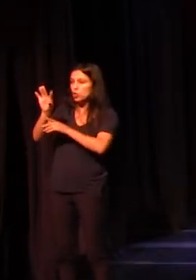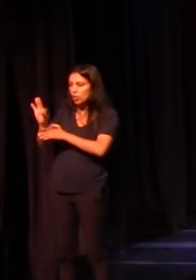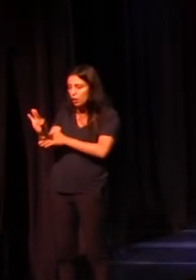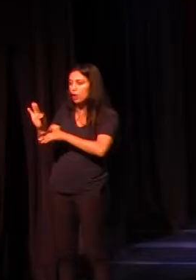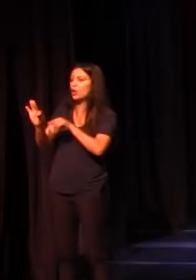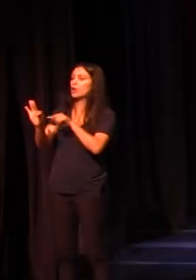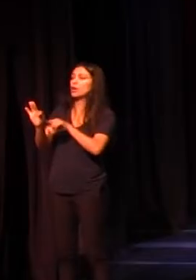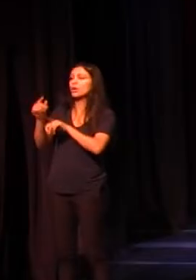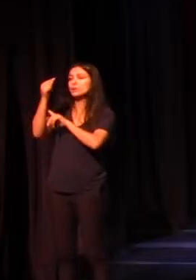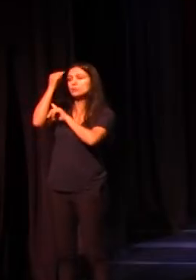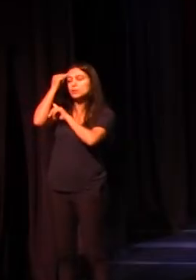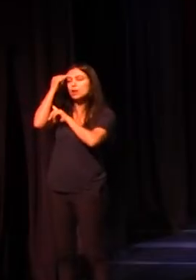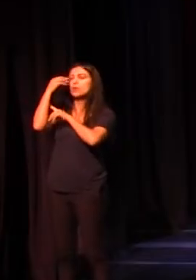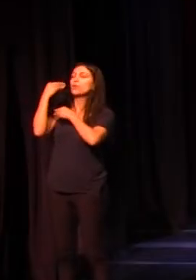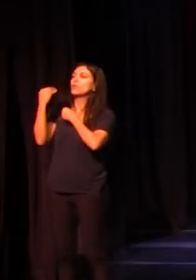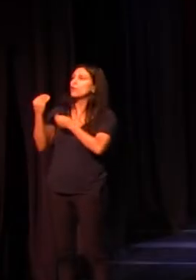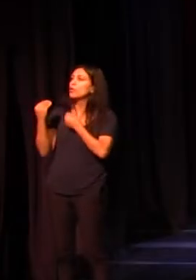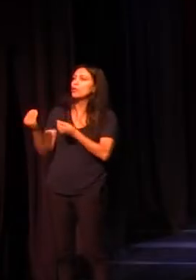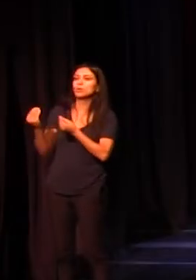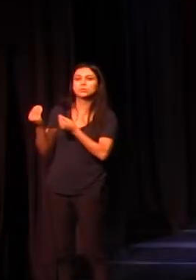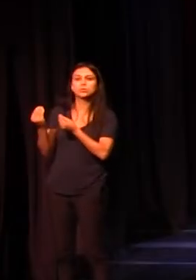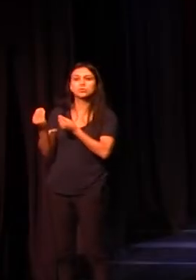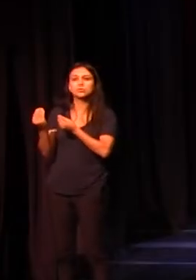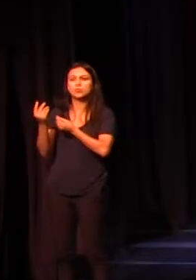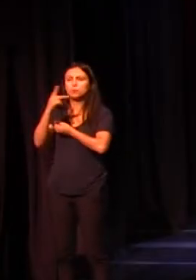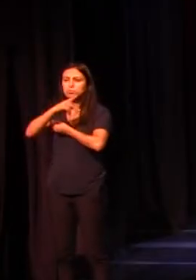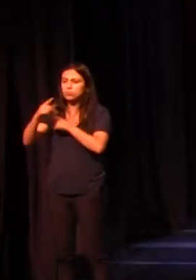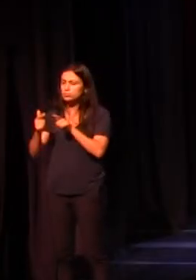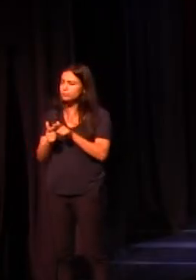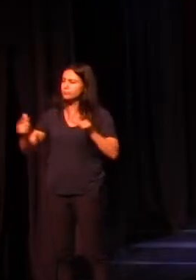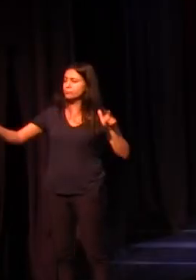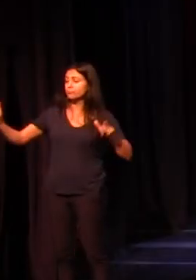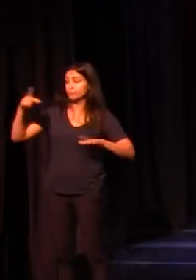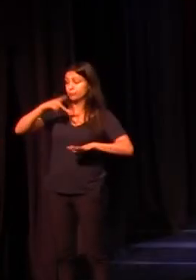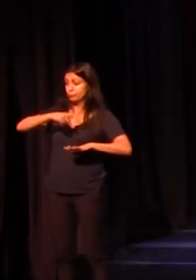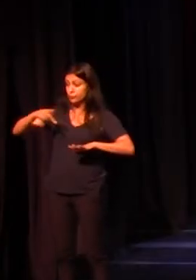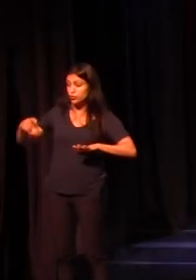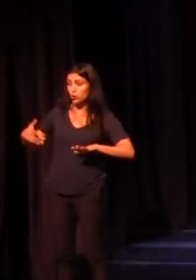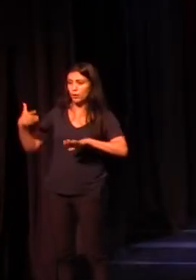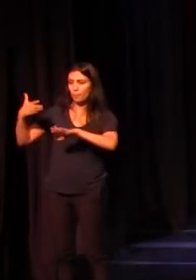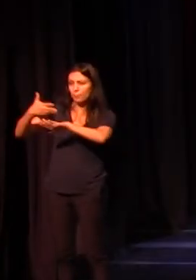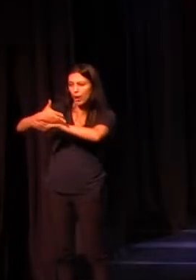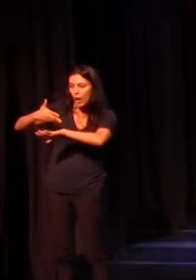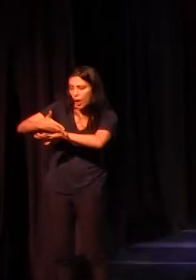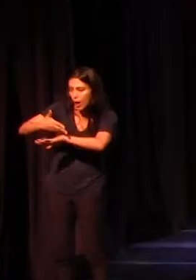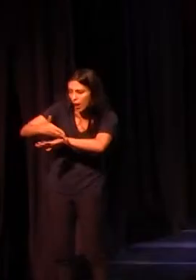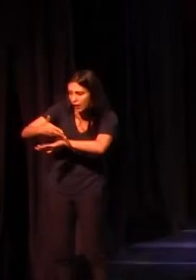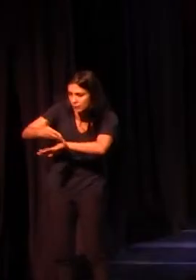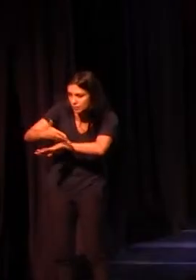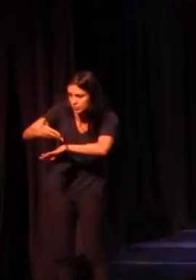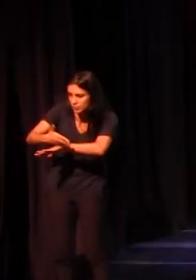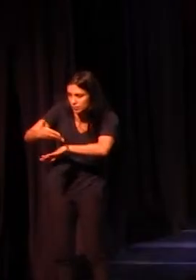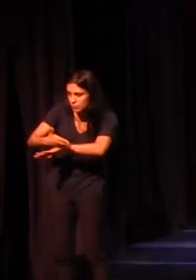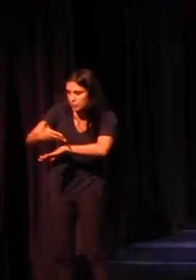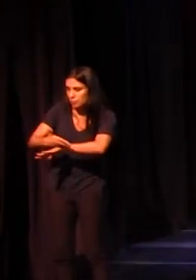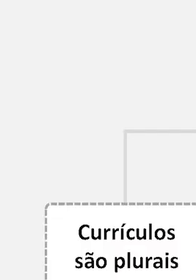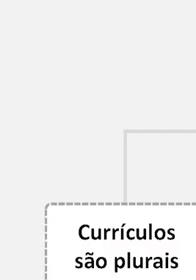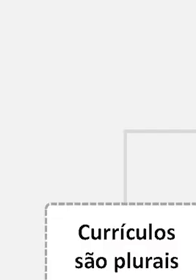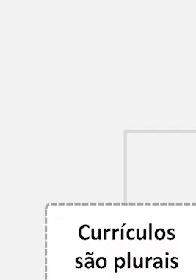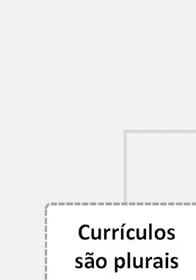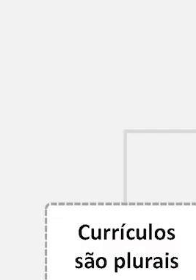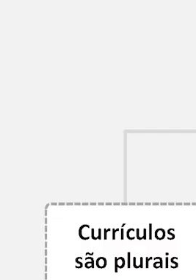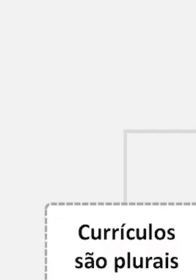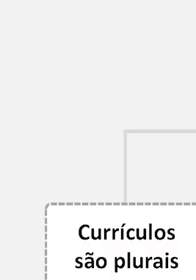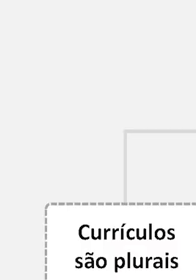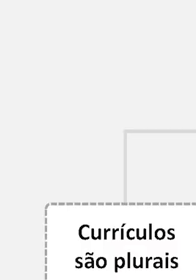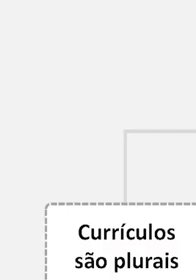que a gente pode envolver o maior número de professores? Porque quem coloca esse currículo em ação são os professores. E